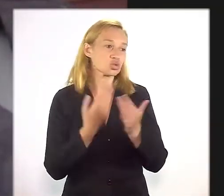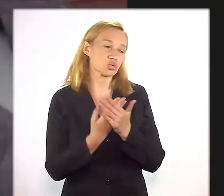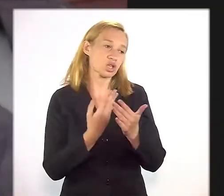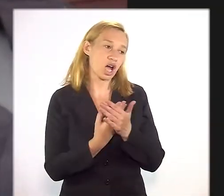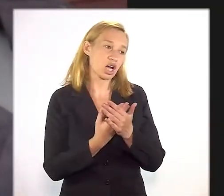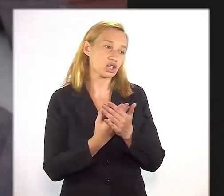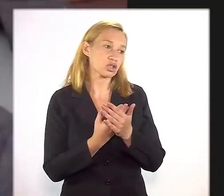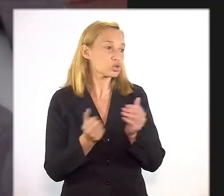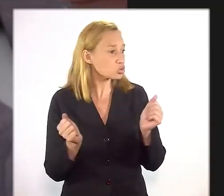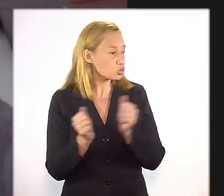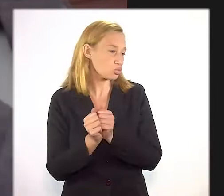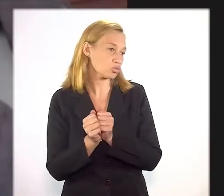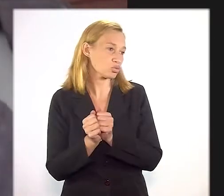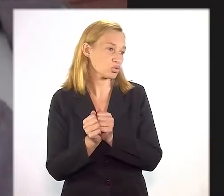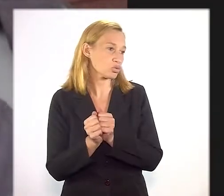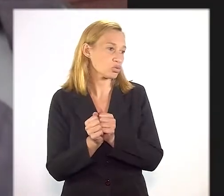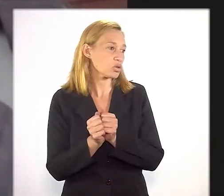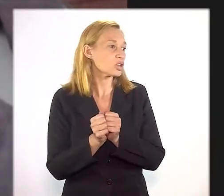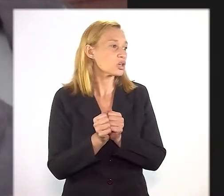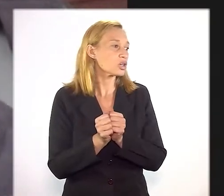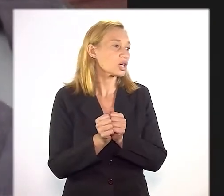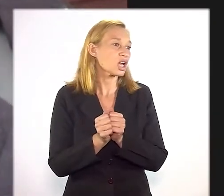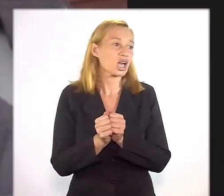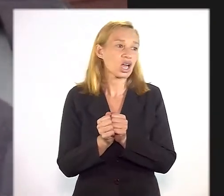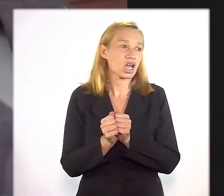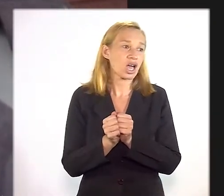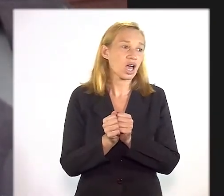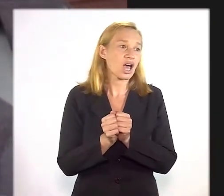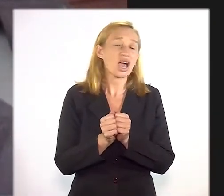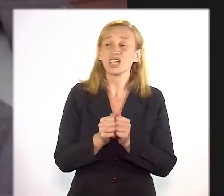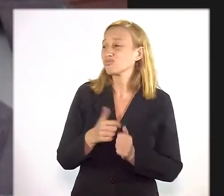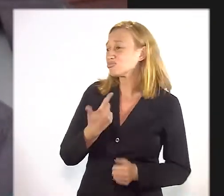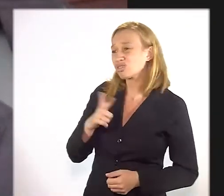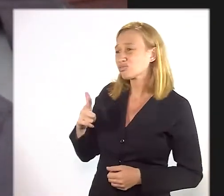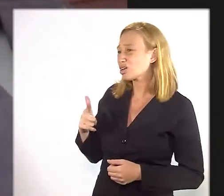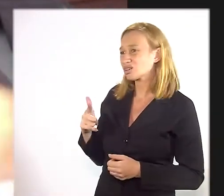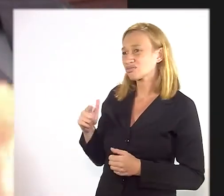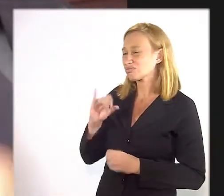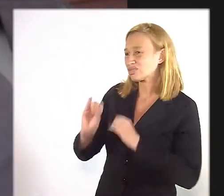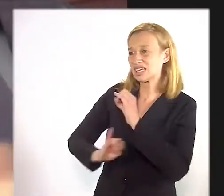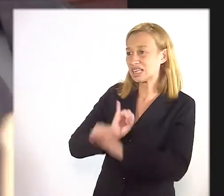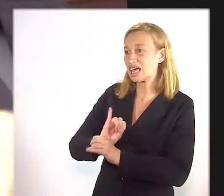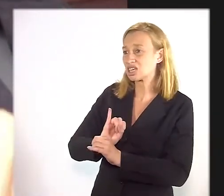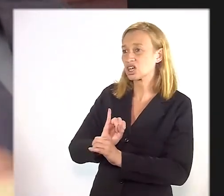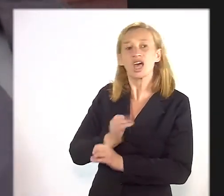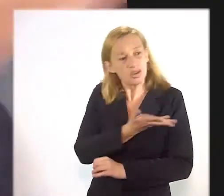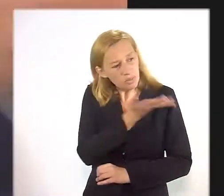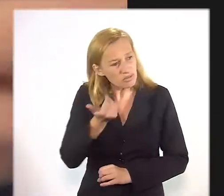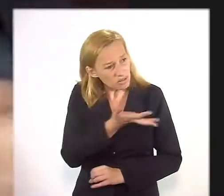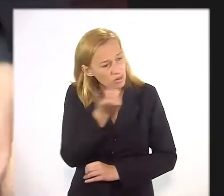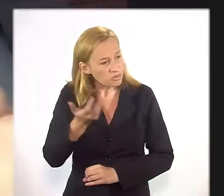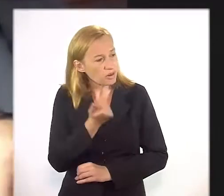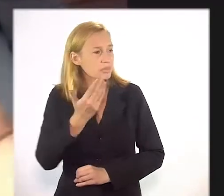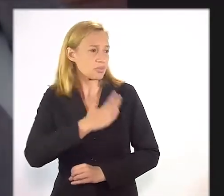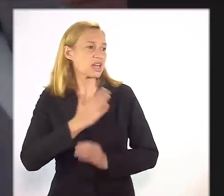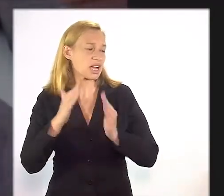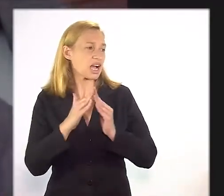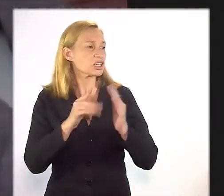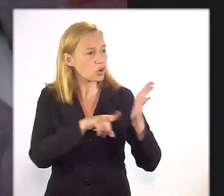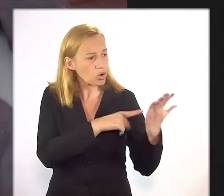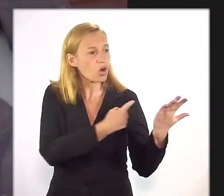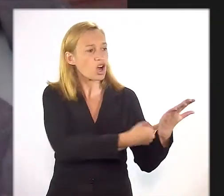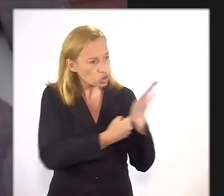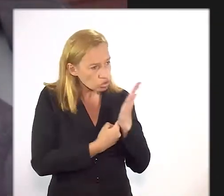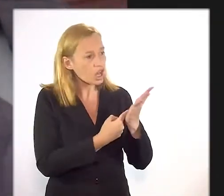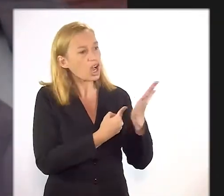não tem internet. O que é que esse aluno fez? Dos 26, partilhou o Wi-Fi. O Wi-Fi universal, um hotspot, era ao lado. E o outro passou a